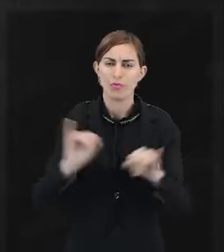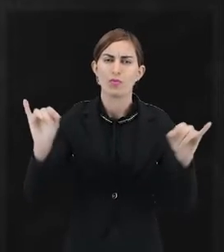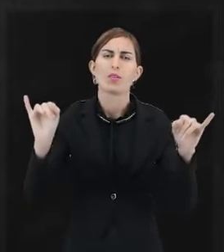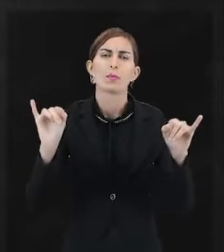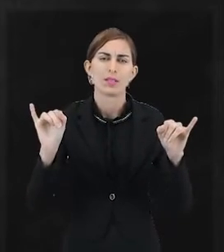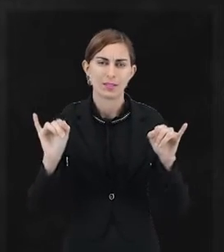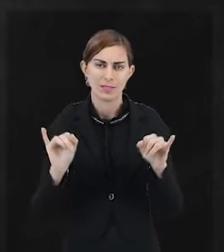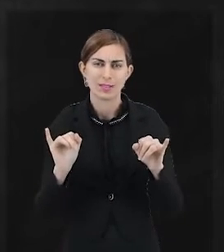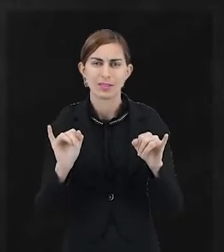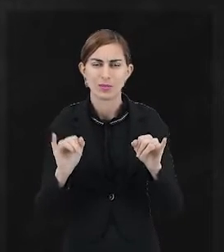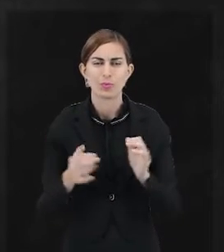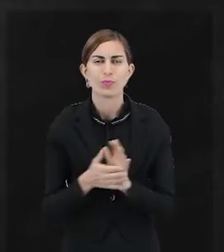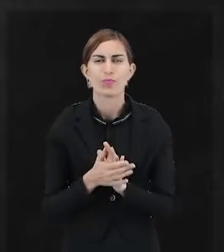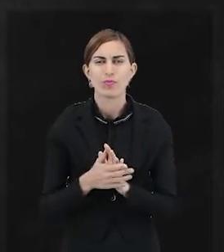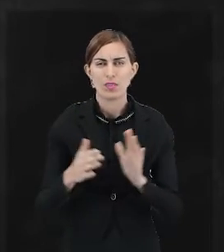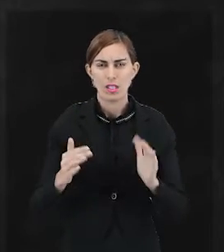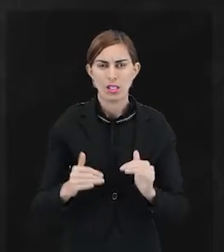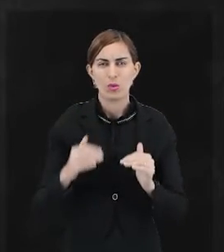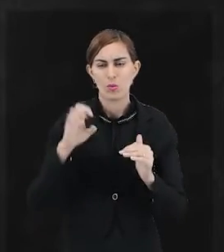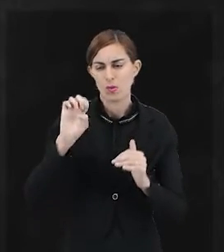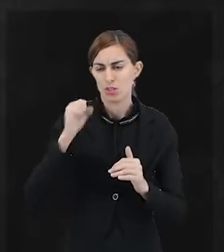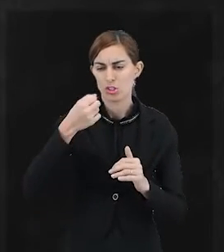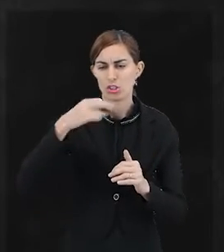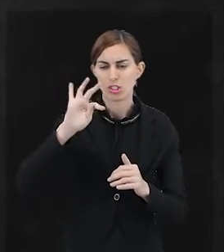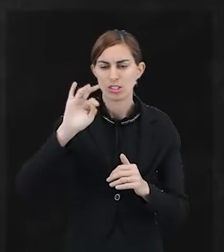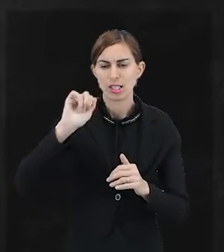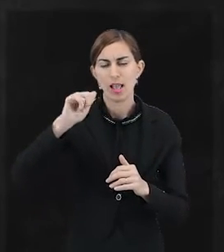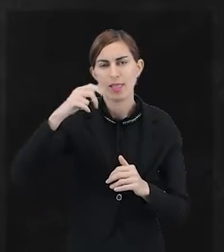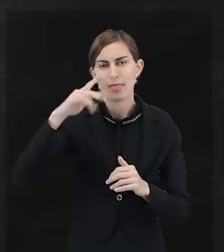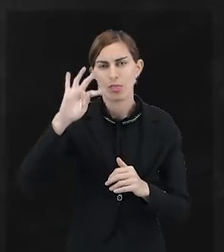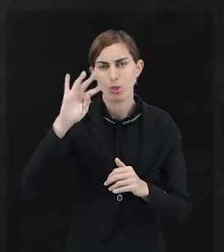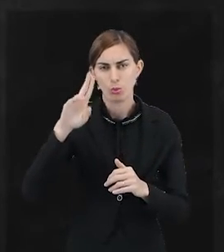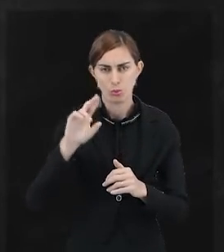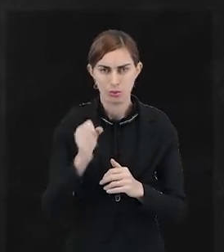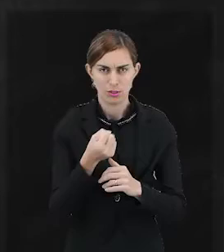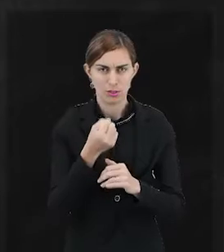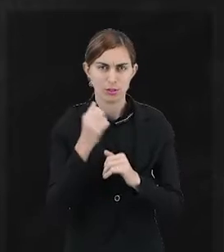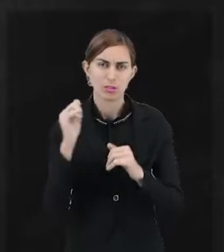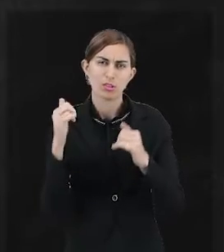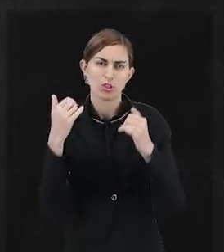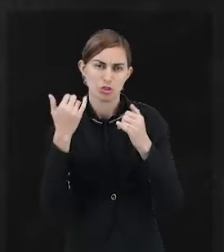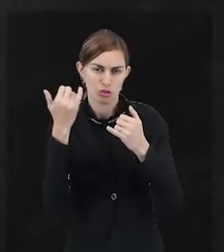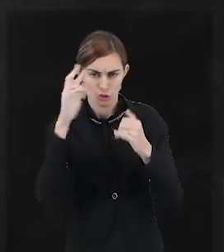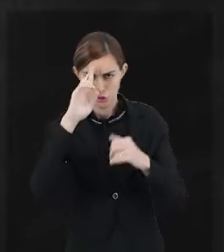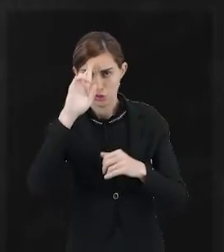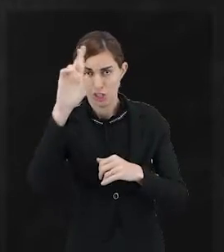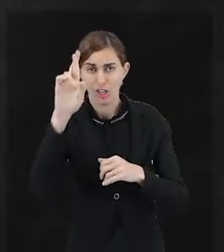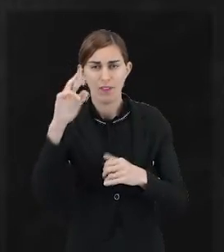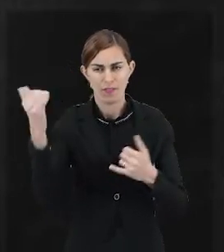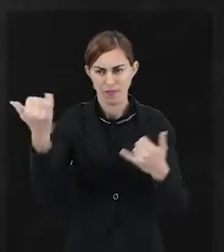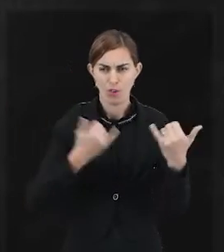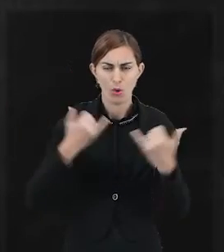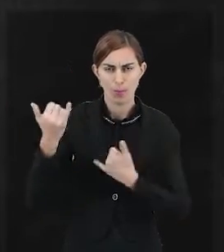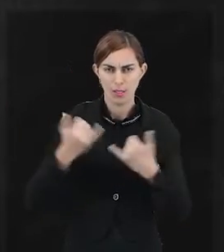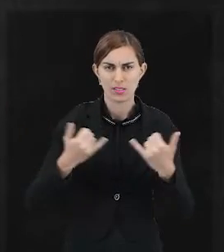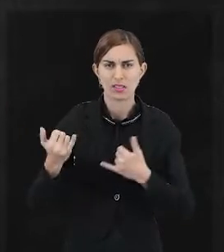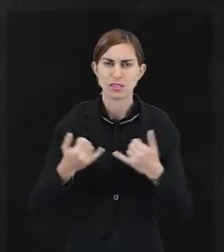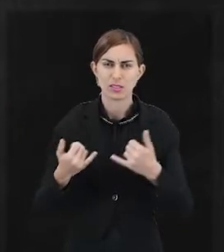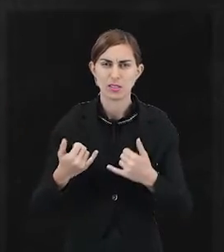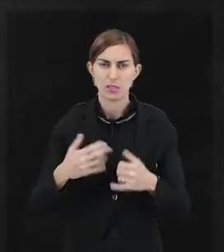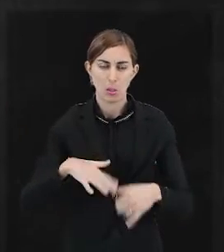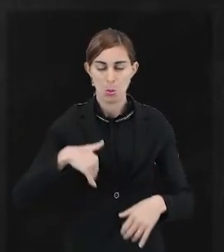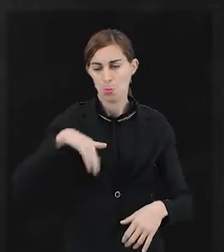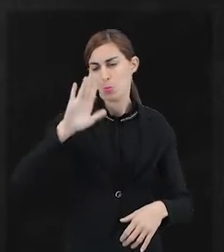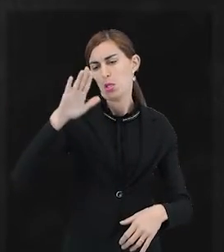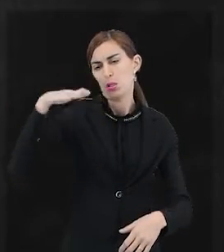informação enquanto um símbolo de status. Muitos chefes retêm informações na pretensão de que com isso tornem-se